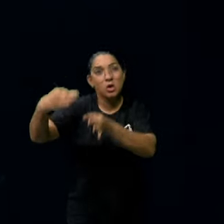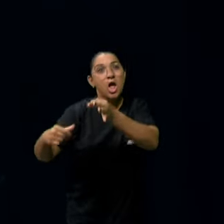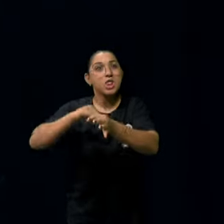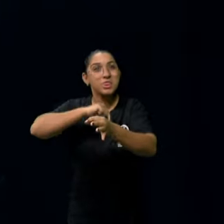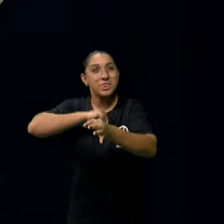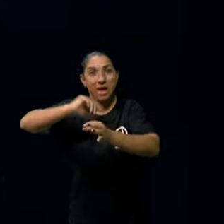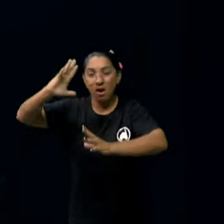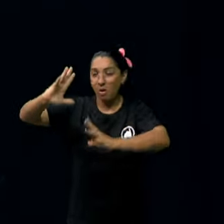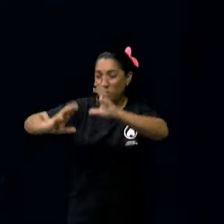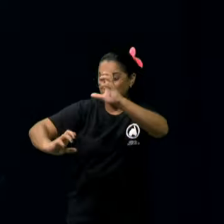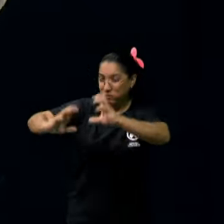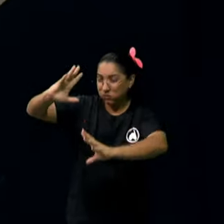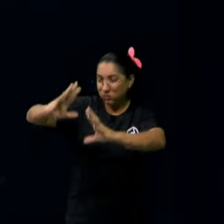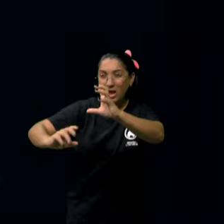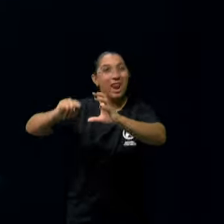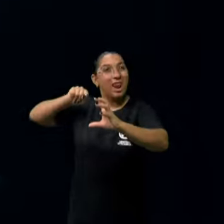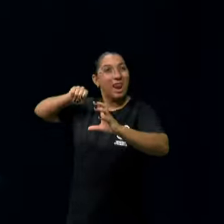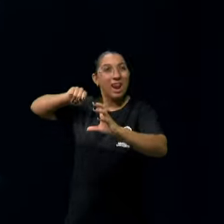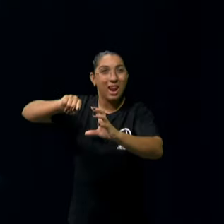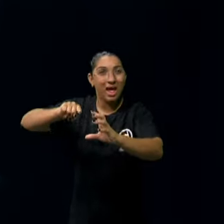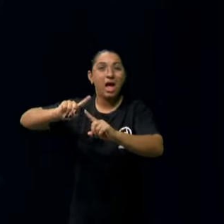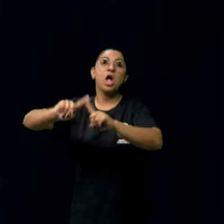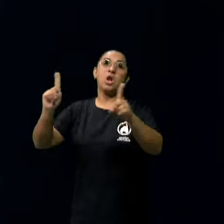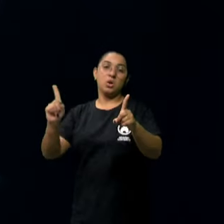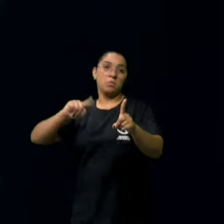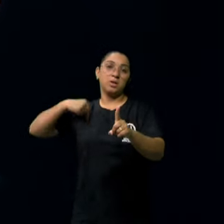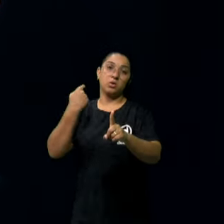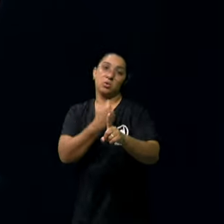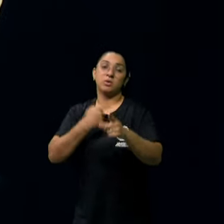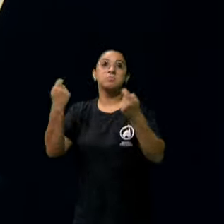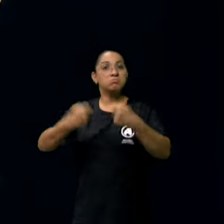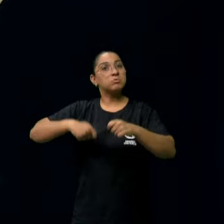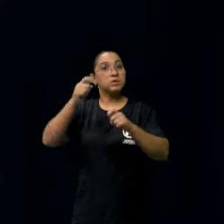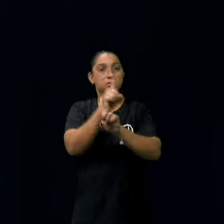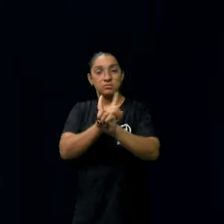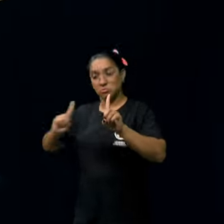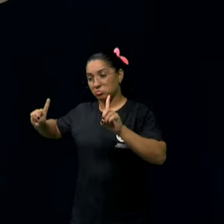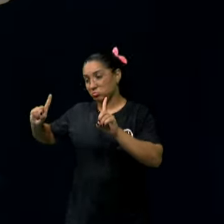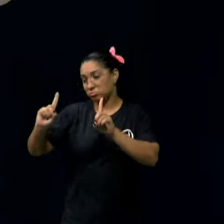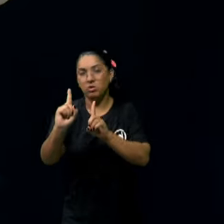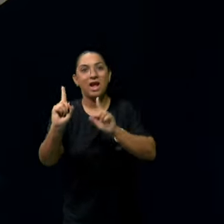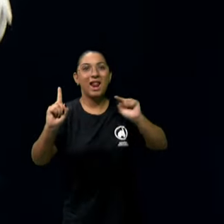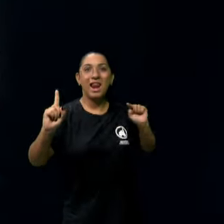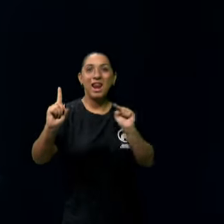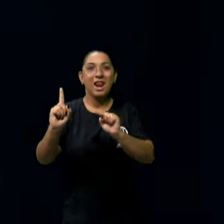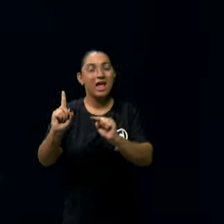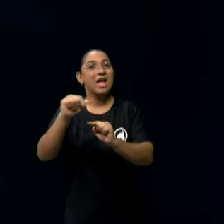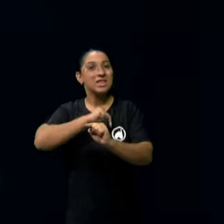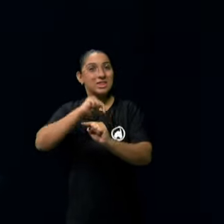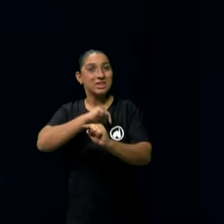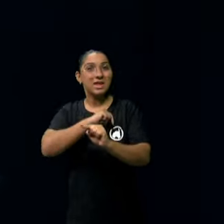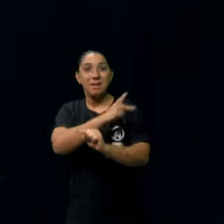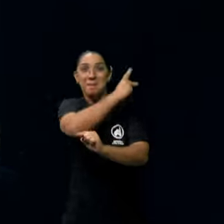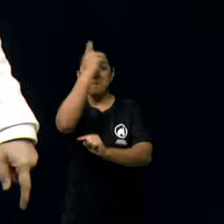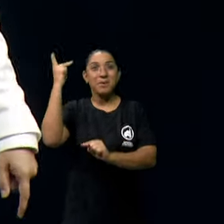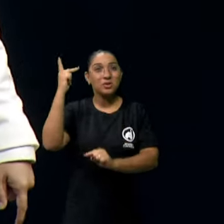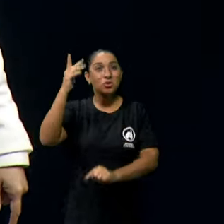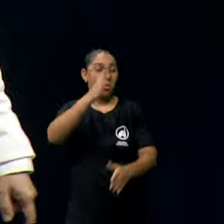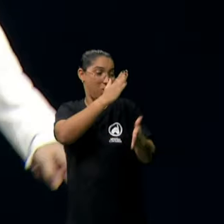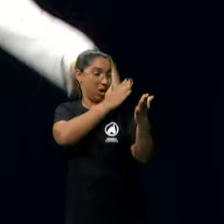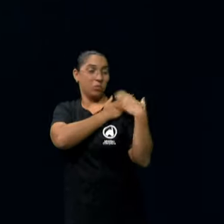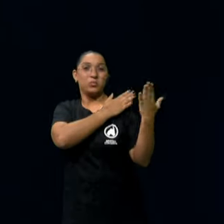os engenheiros deste mundo presente os príncipe desse mundo nessa esfera e